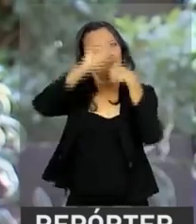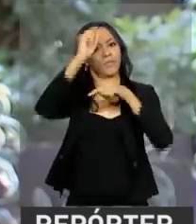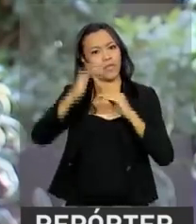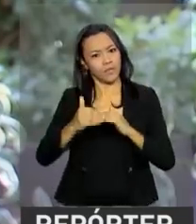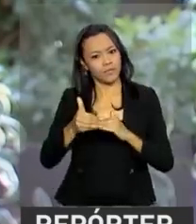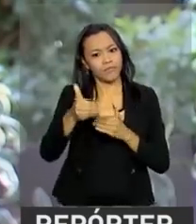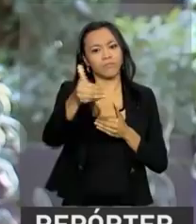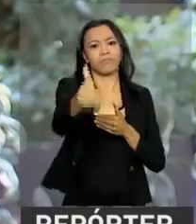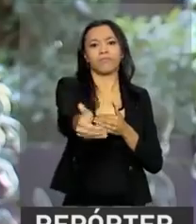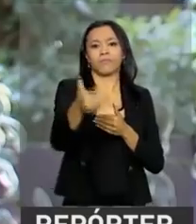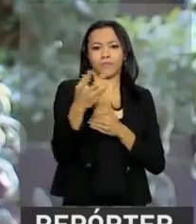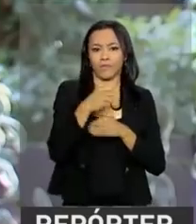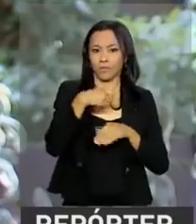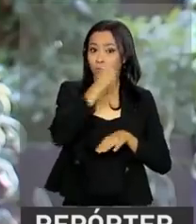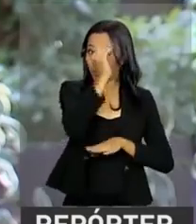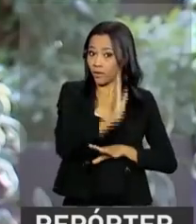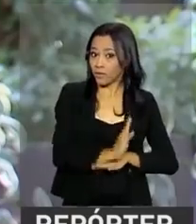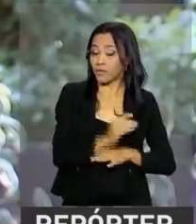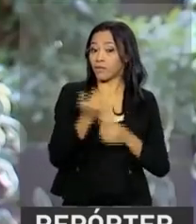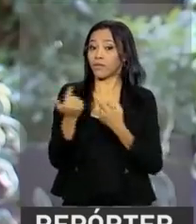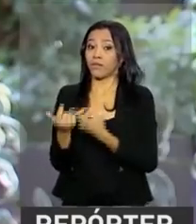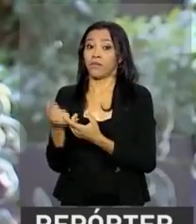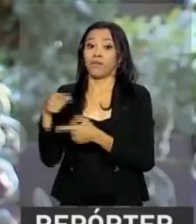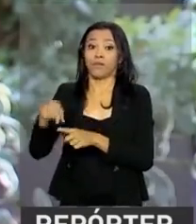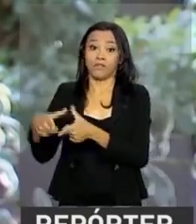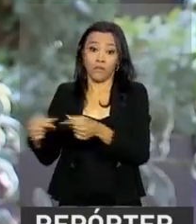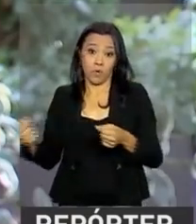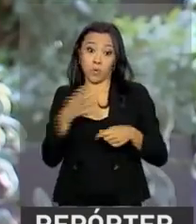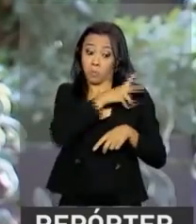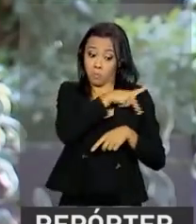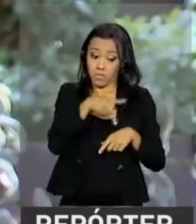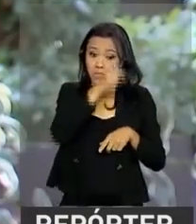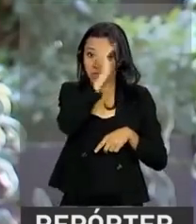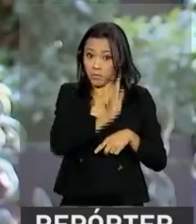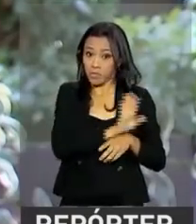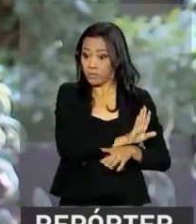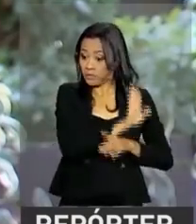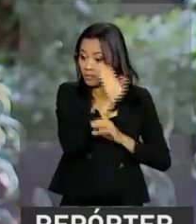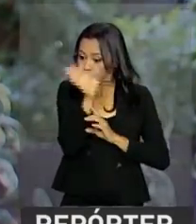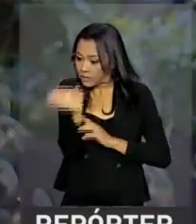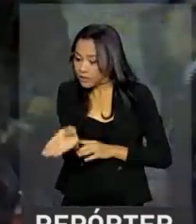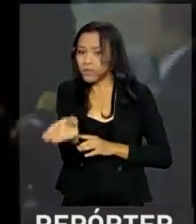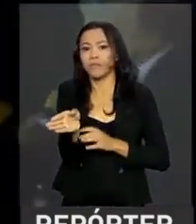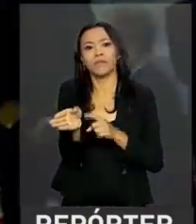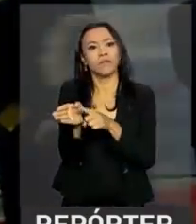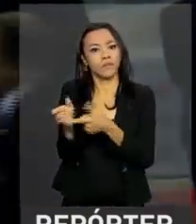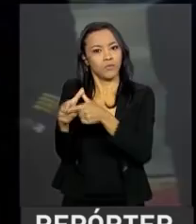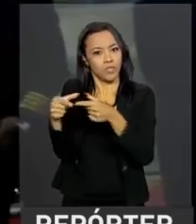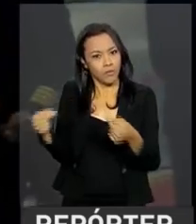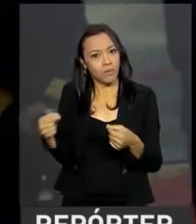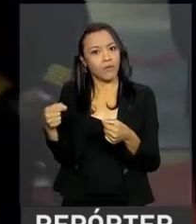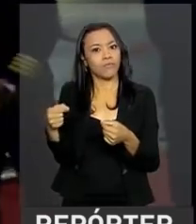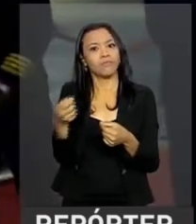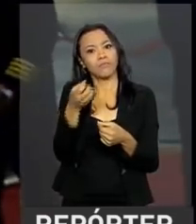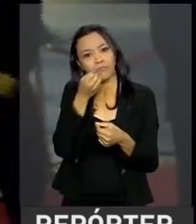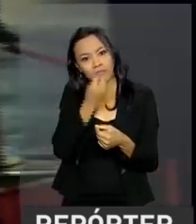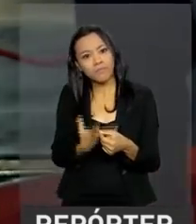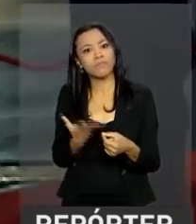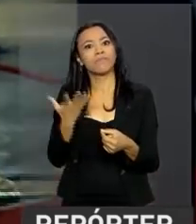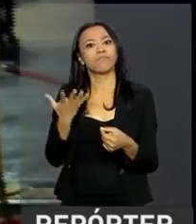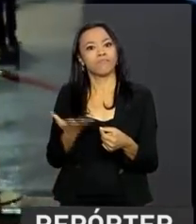essa missão do presidente, né? Com todo o grupo, né? Que vai com ele,